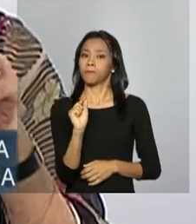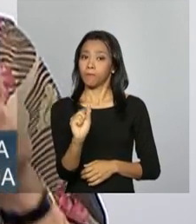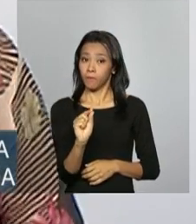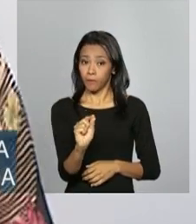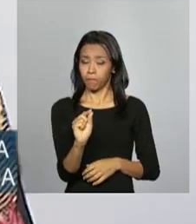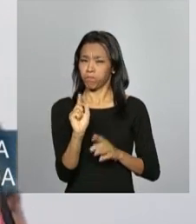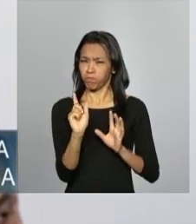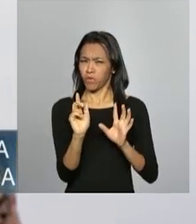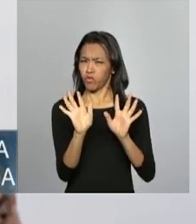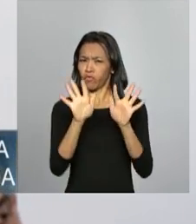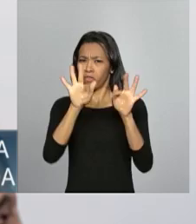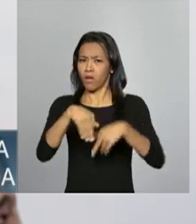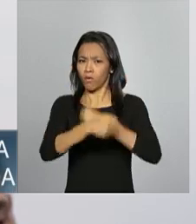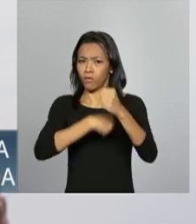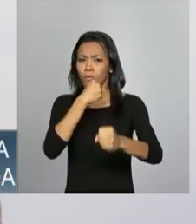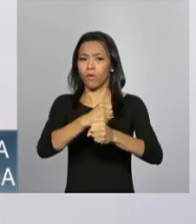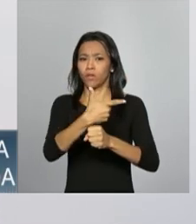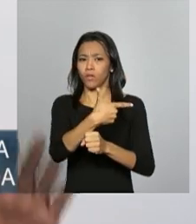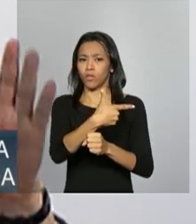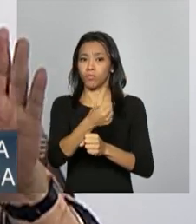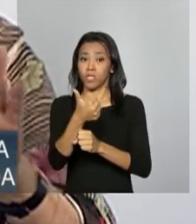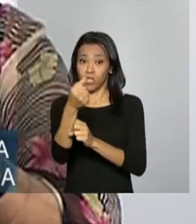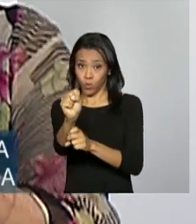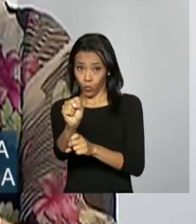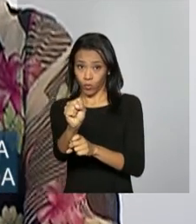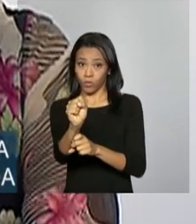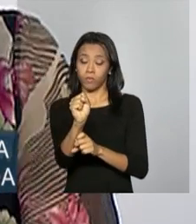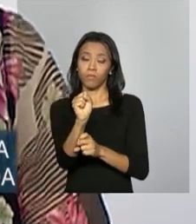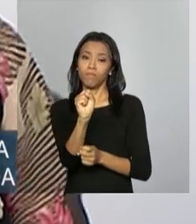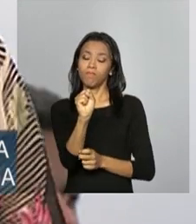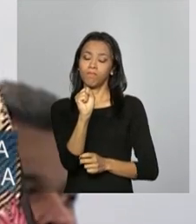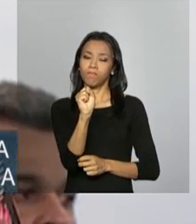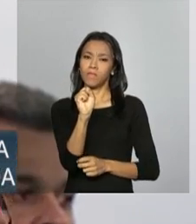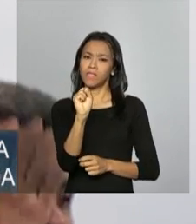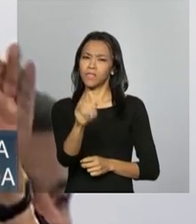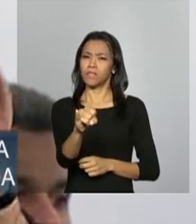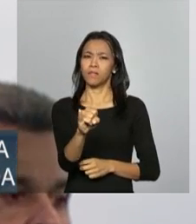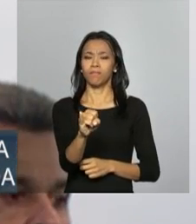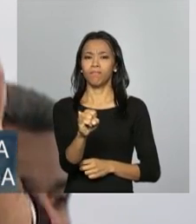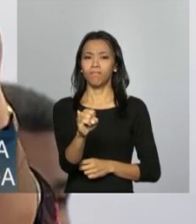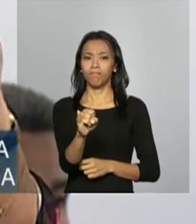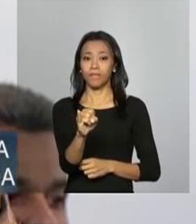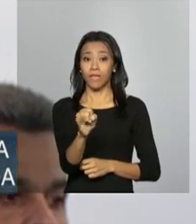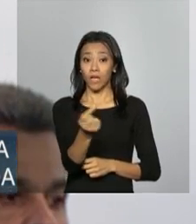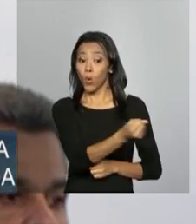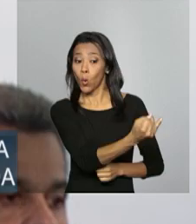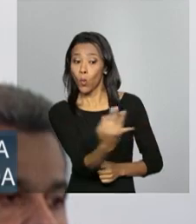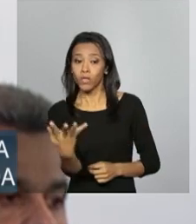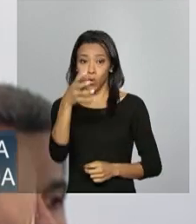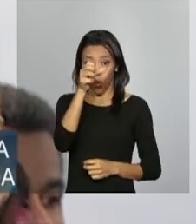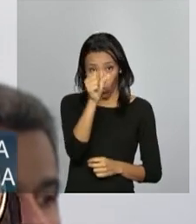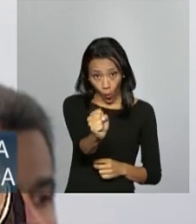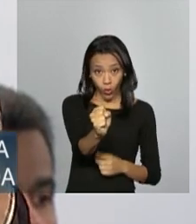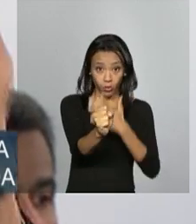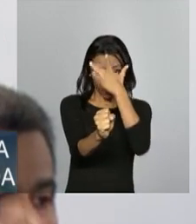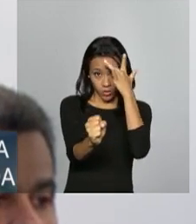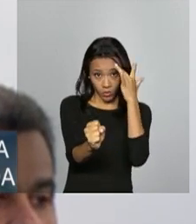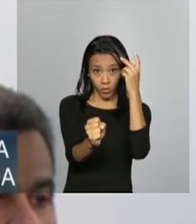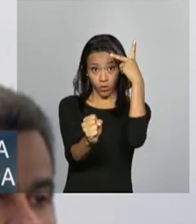de 2018, se a gente olhar, de cada 8 brasileiros,